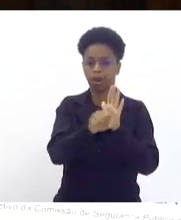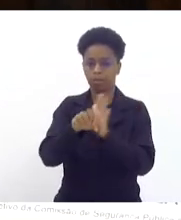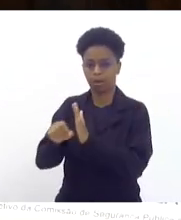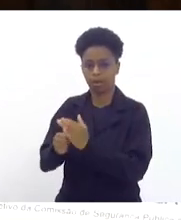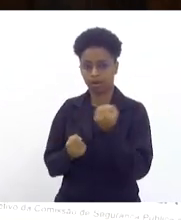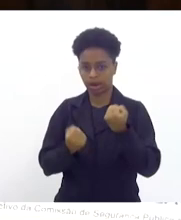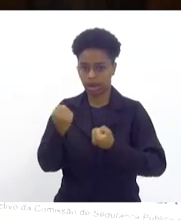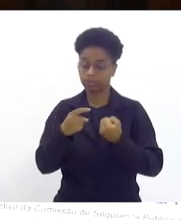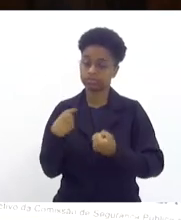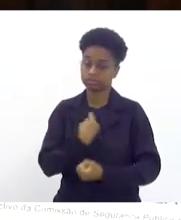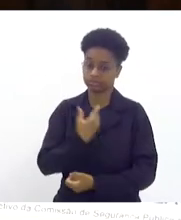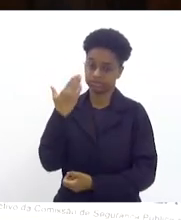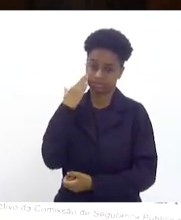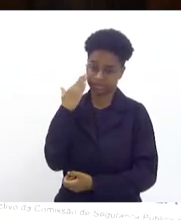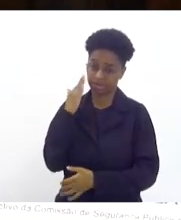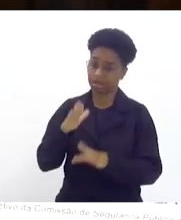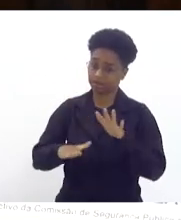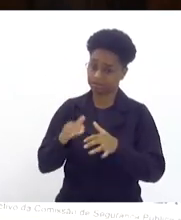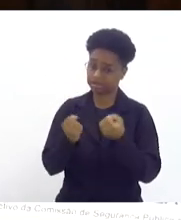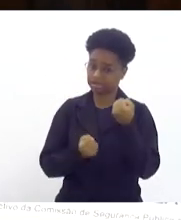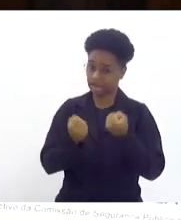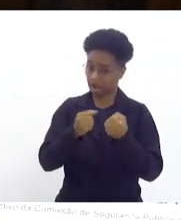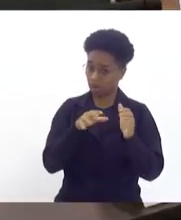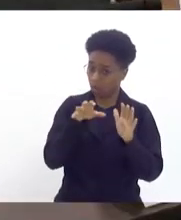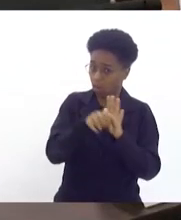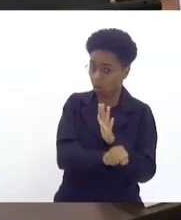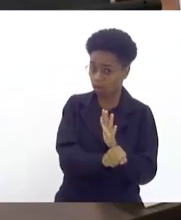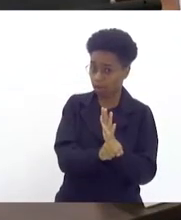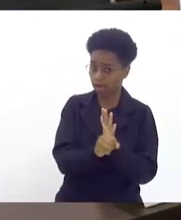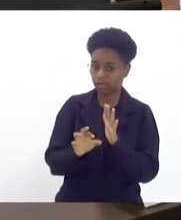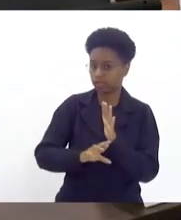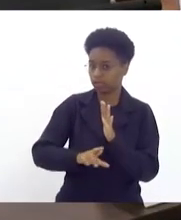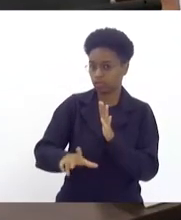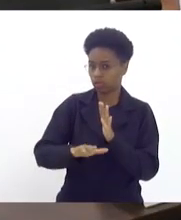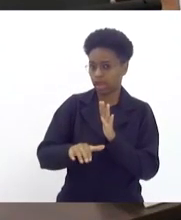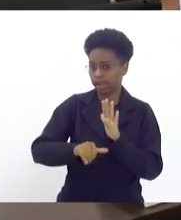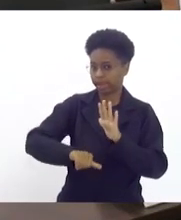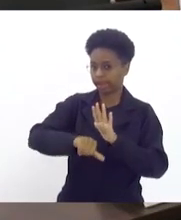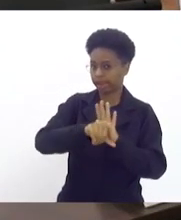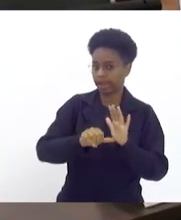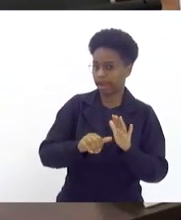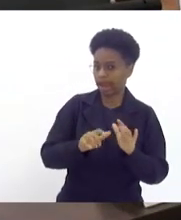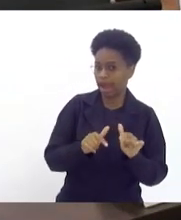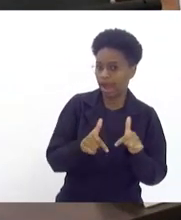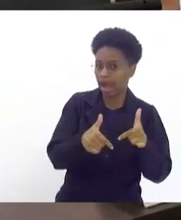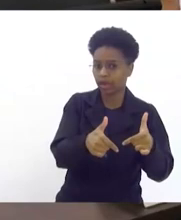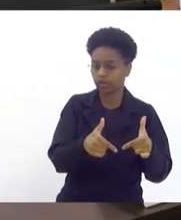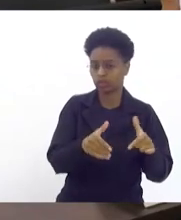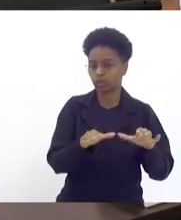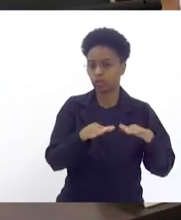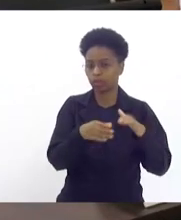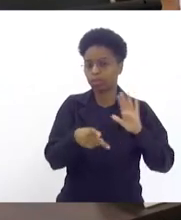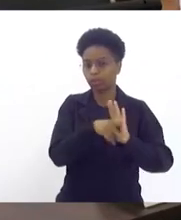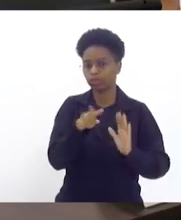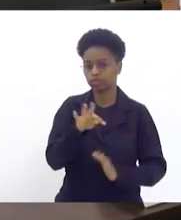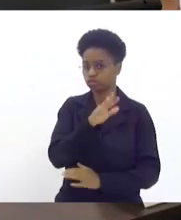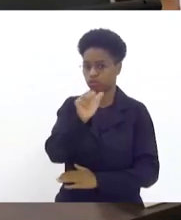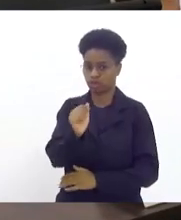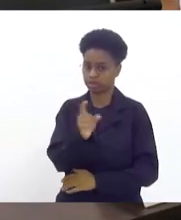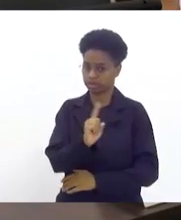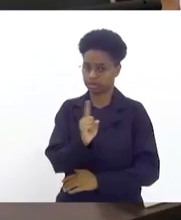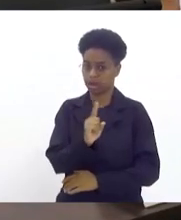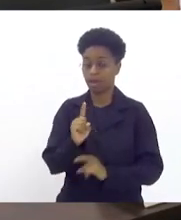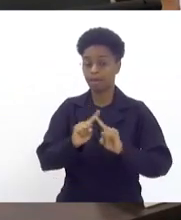aí a gente sabe muitas vezes que esse carro roubado não é ato criminoso das quadrilhas da Tijuca mas